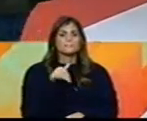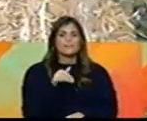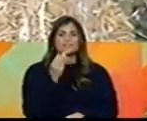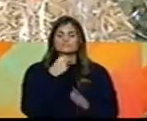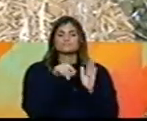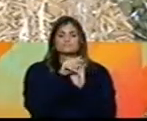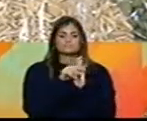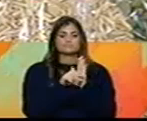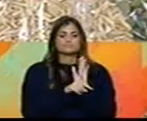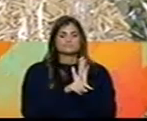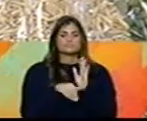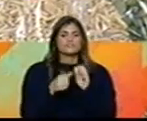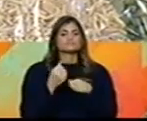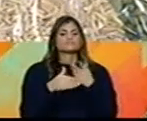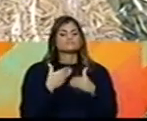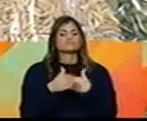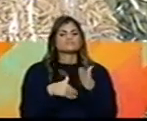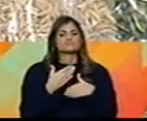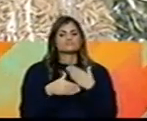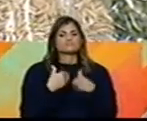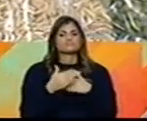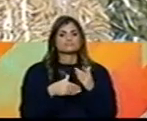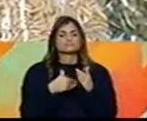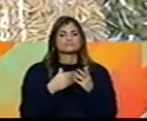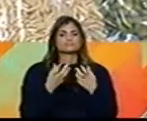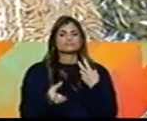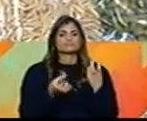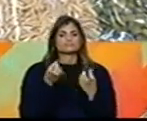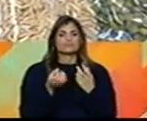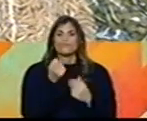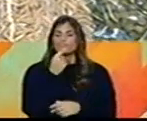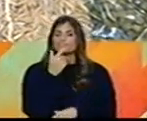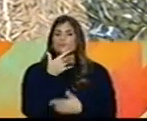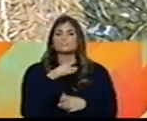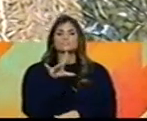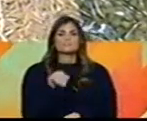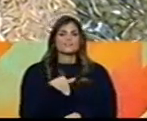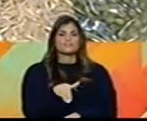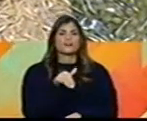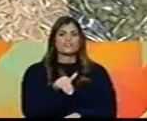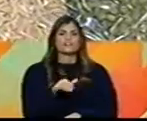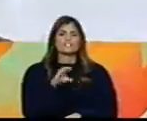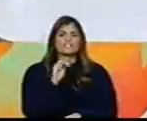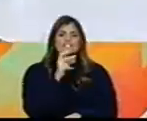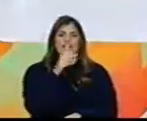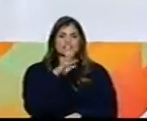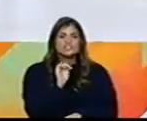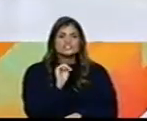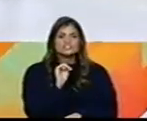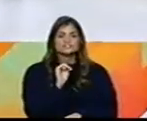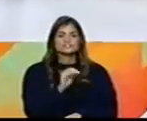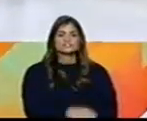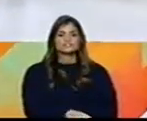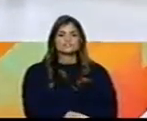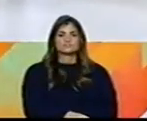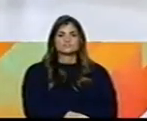receita, vai acelerar o processo de cozedura do feijão, mas também vai dar muitos sais minerais, que a alga vem do mar, traz